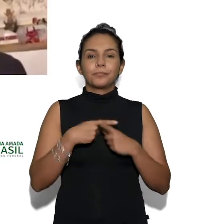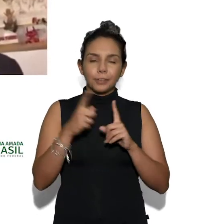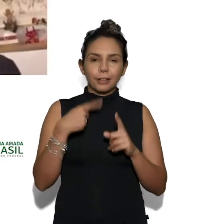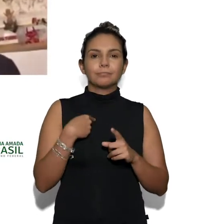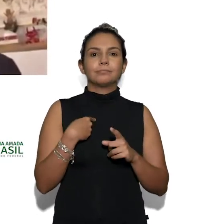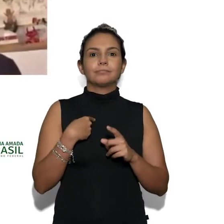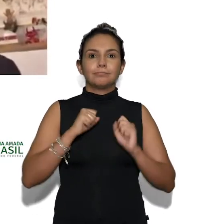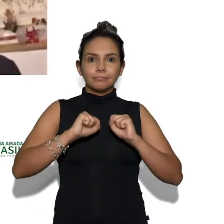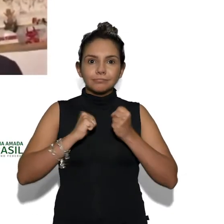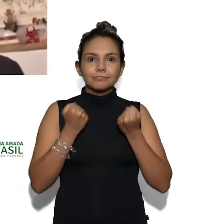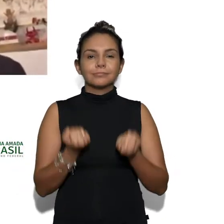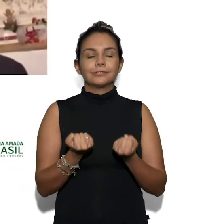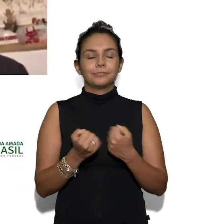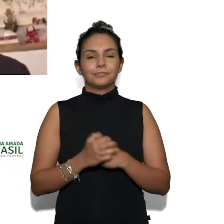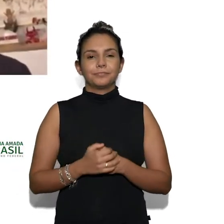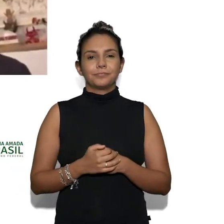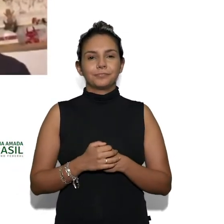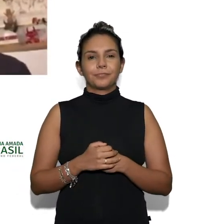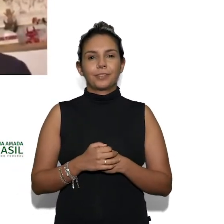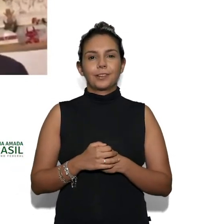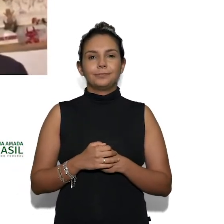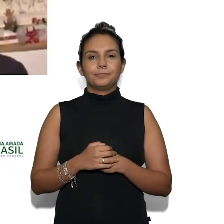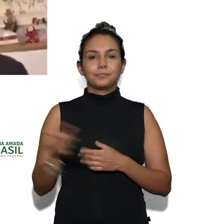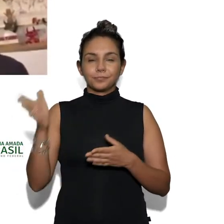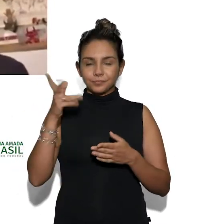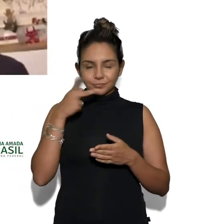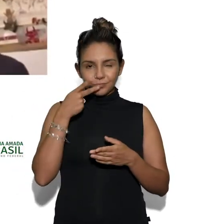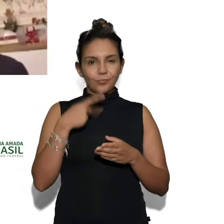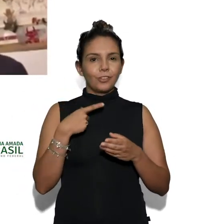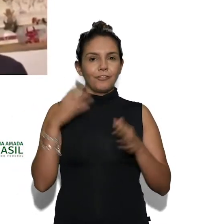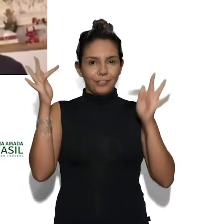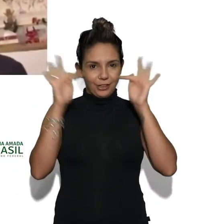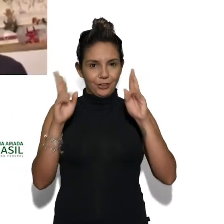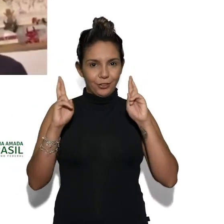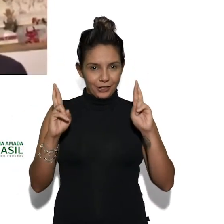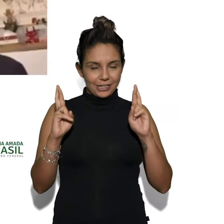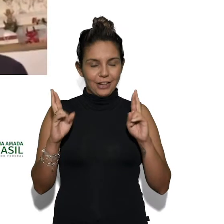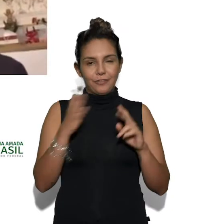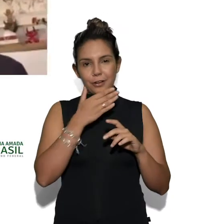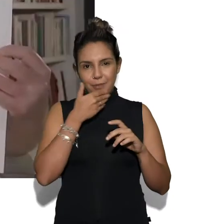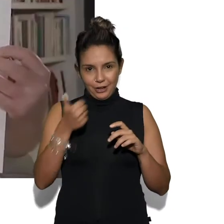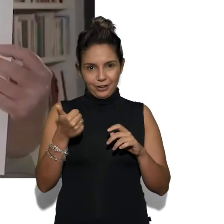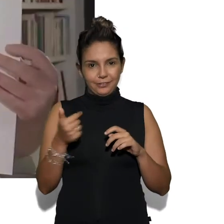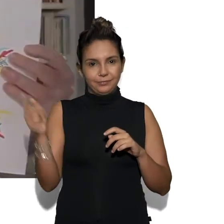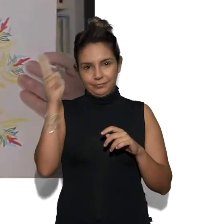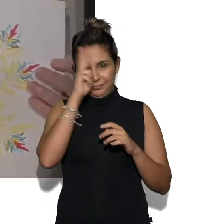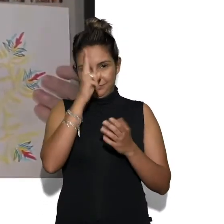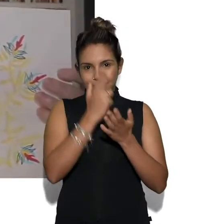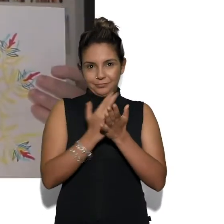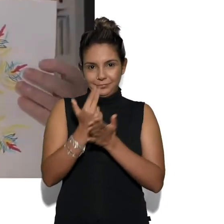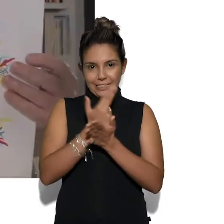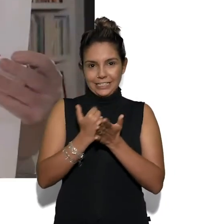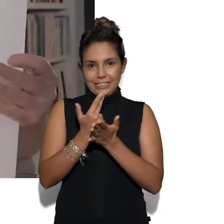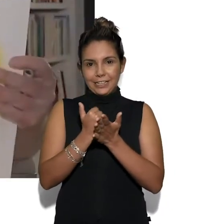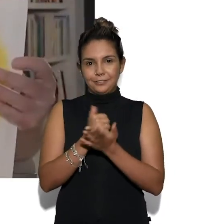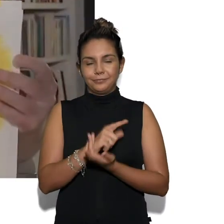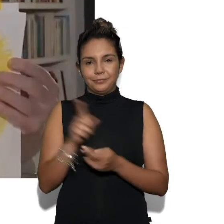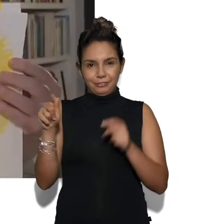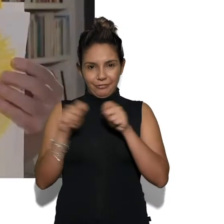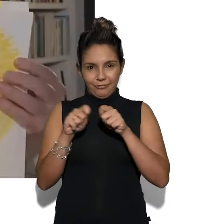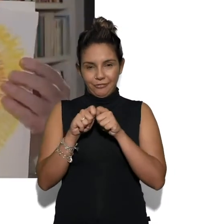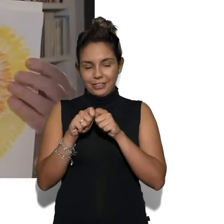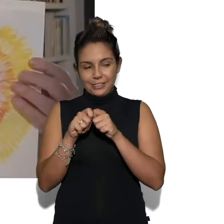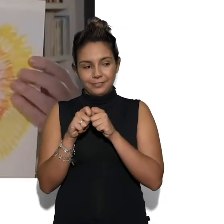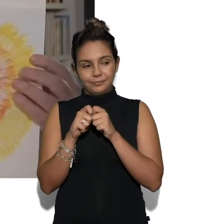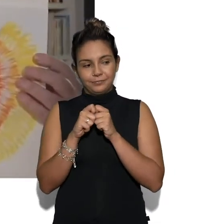que eu pude, eu pude fico fazer. Feliz e fico torcendo para cada dia ser melhor. Não sei se você lembra dos desenhos que você